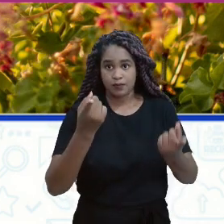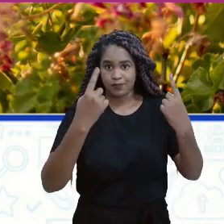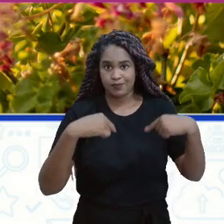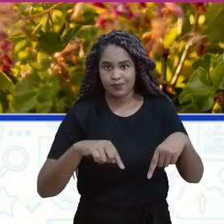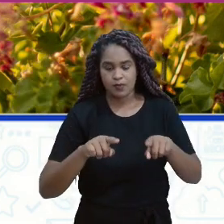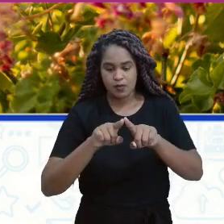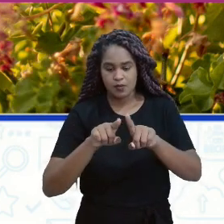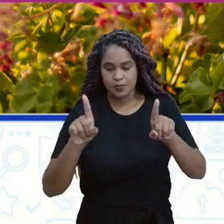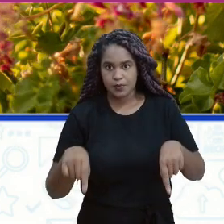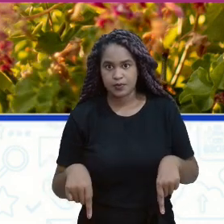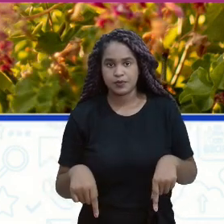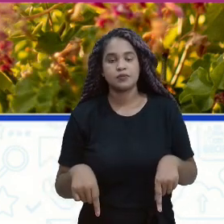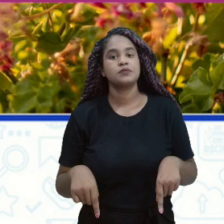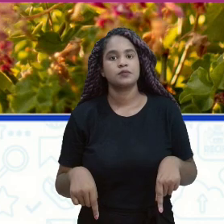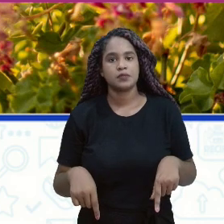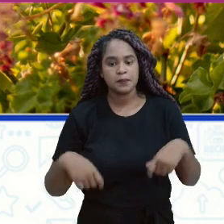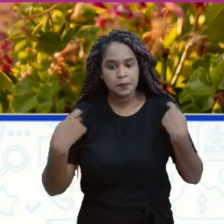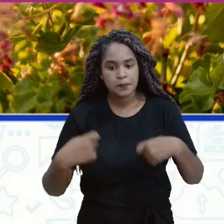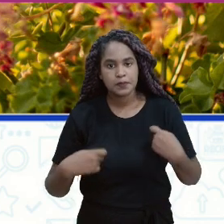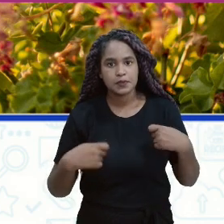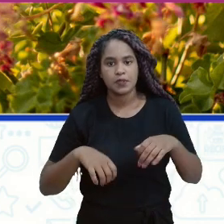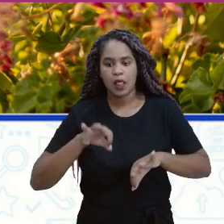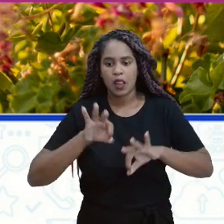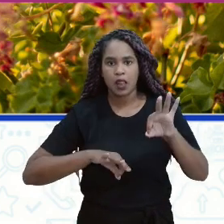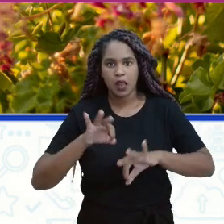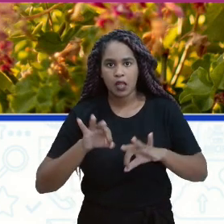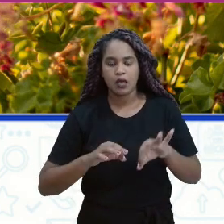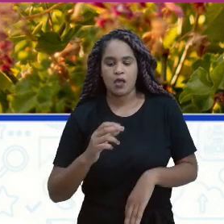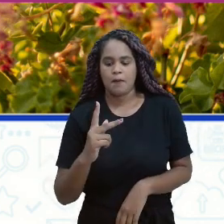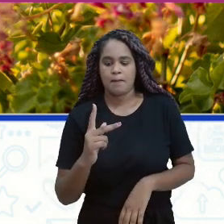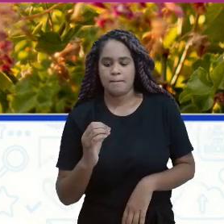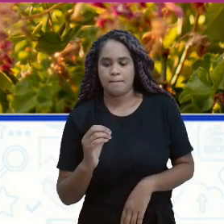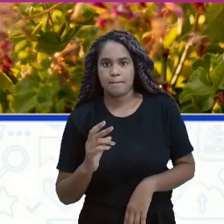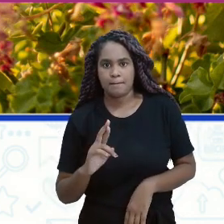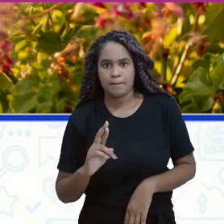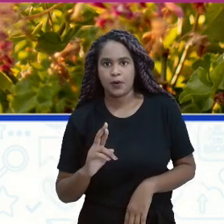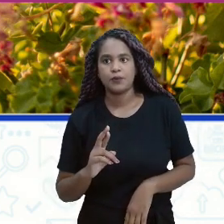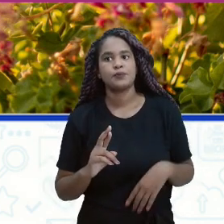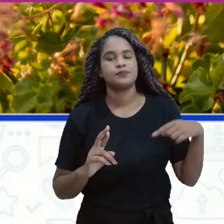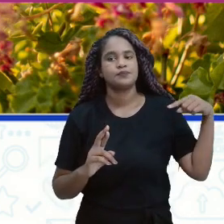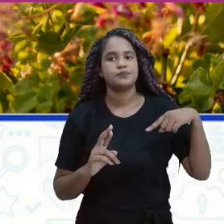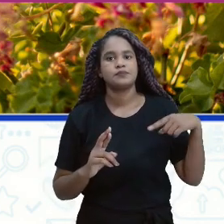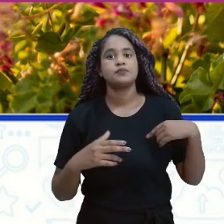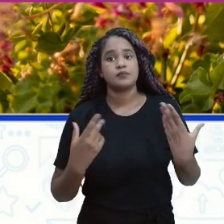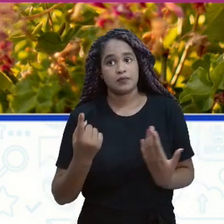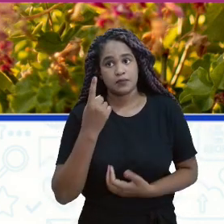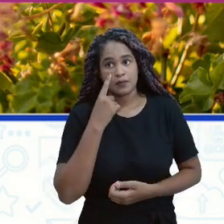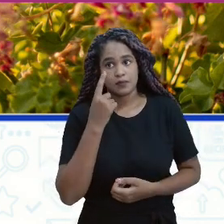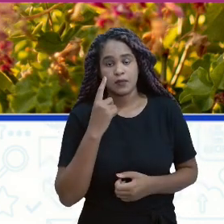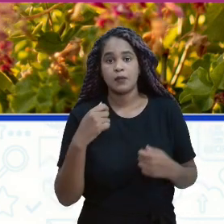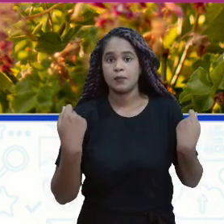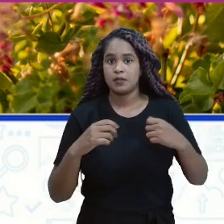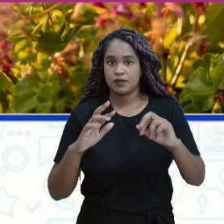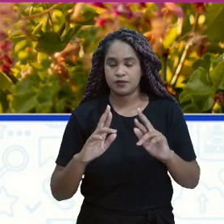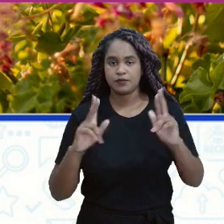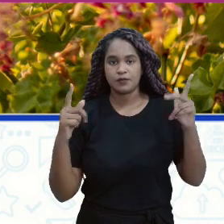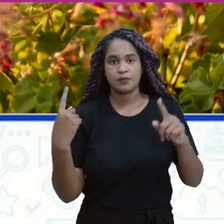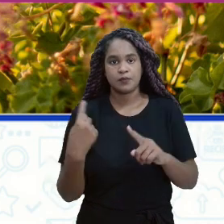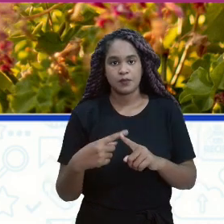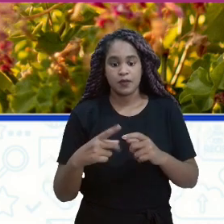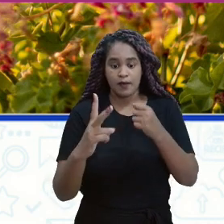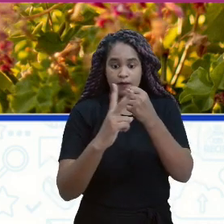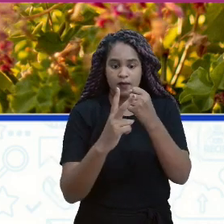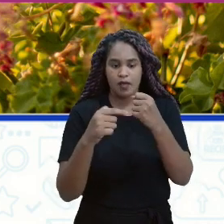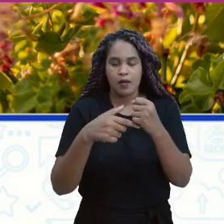por muitos ajustes. Então, a gente consegue fazer essa diferenciação porque, no caso do verbo especificamente, manteve-se